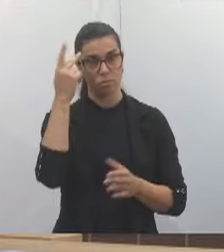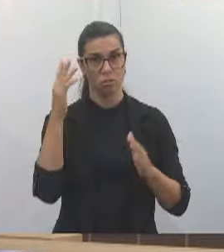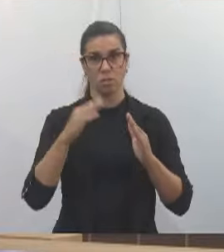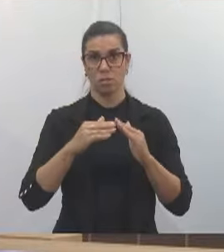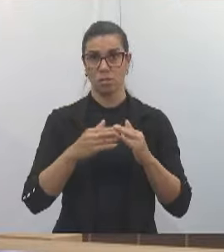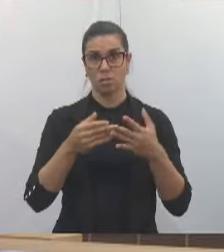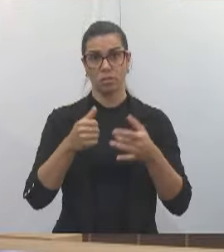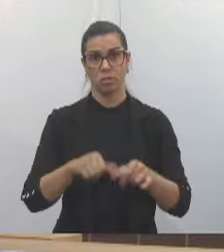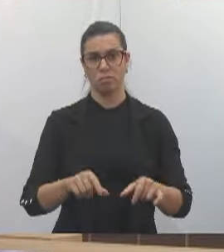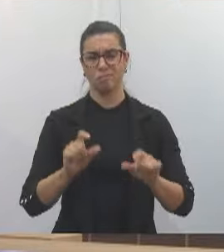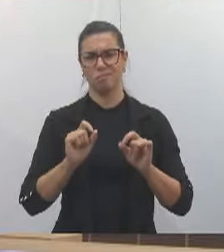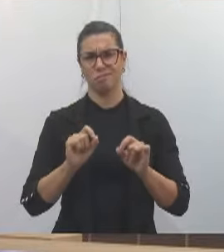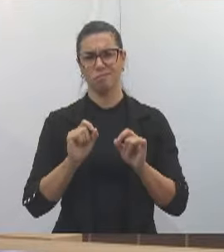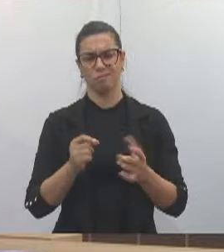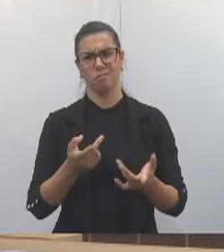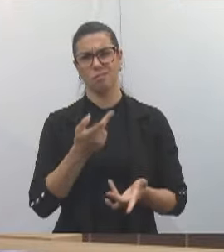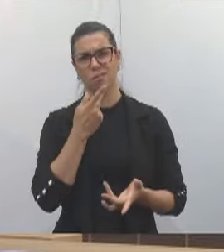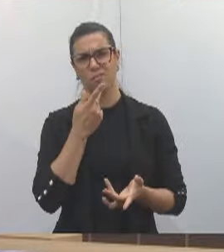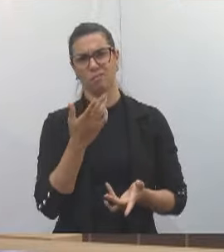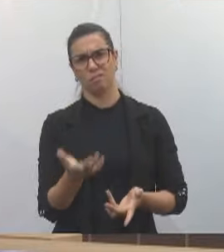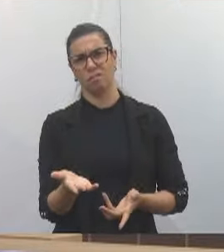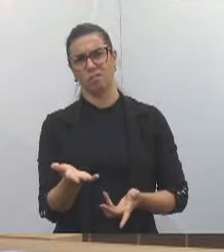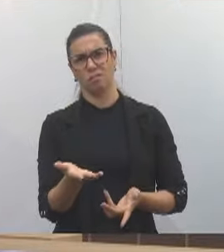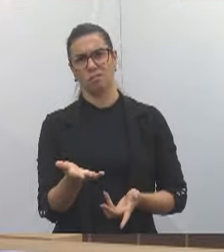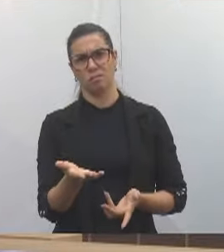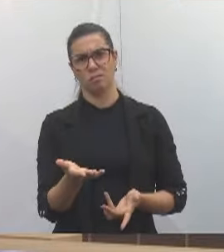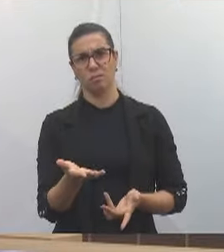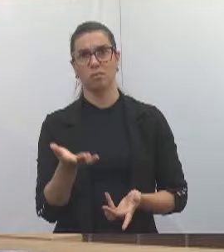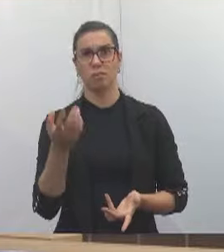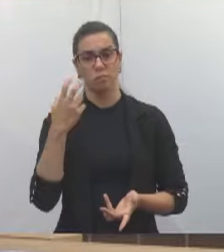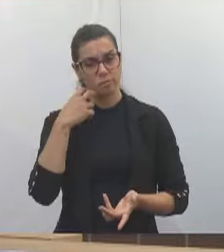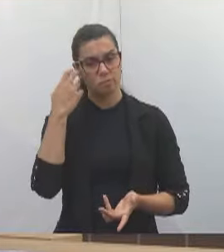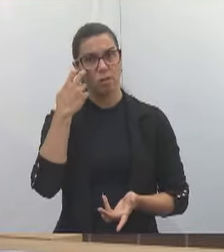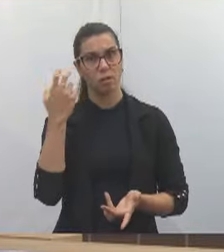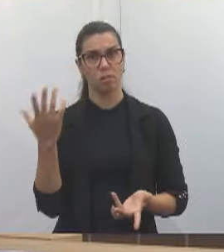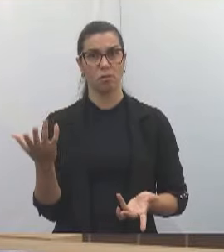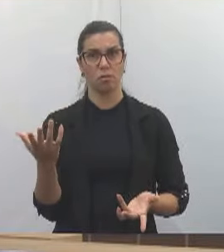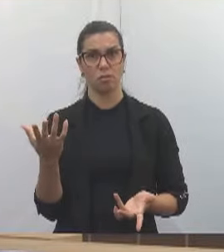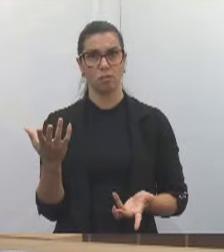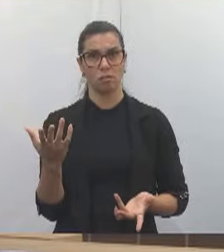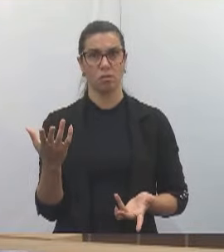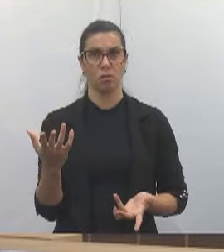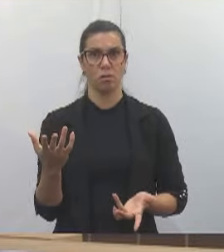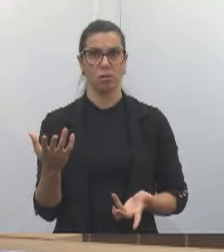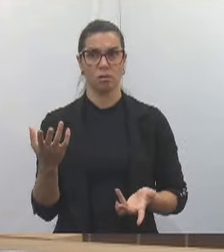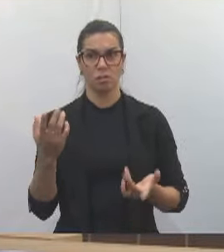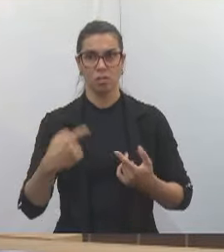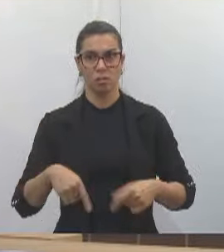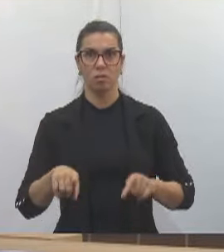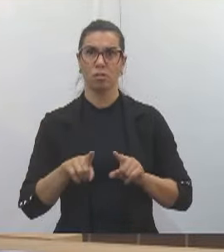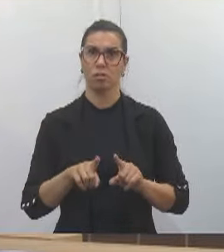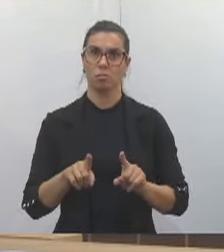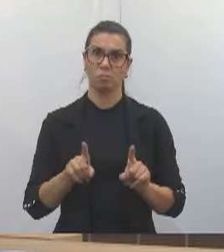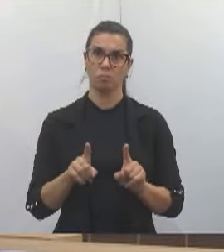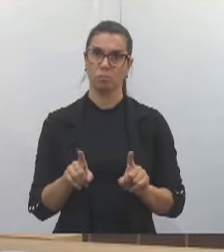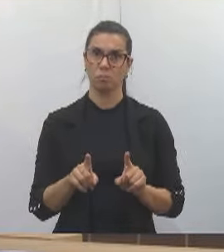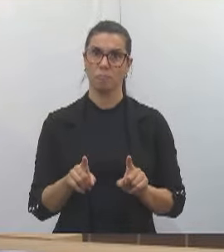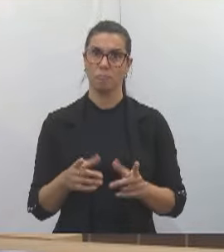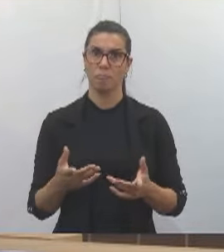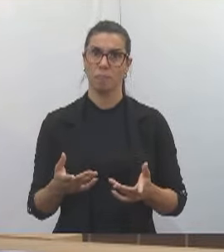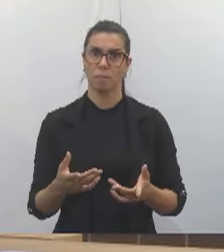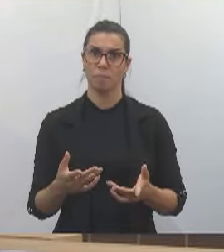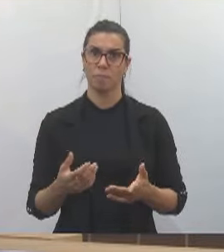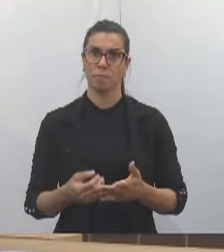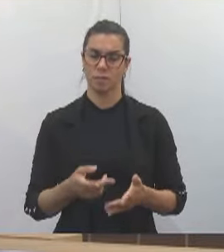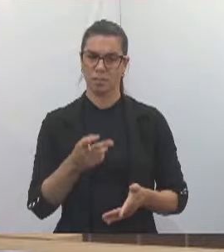meu Deus, o que, que esse homem está falando? Aí a gente acaba passando vergonha aqui, Valmir. A gente passa vergonha. Você está falando